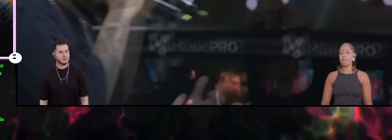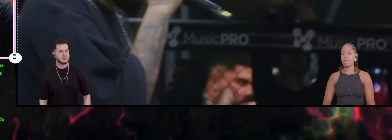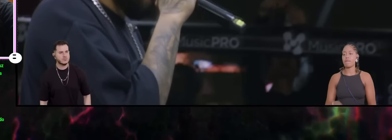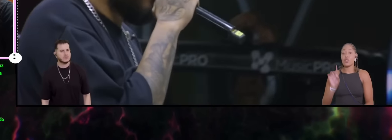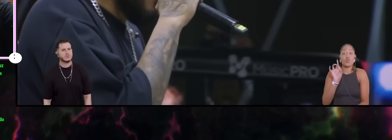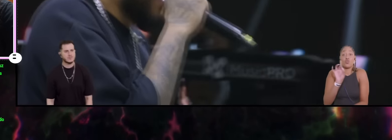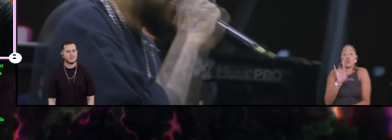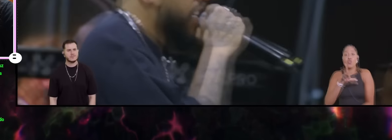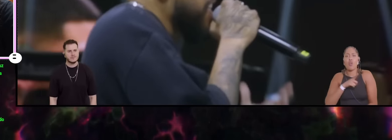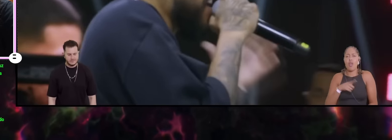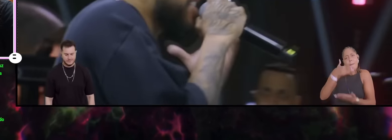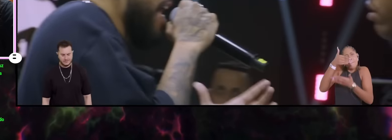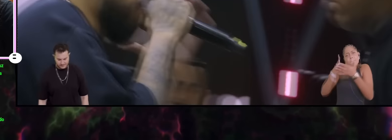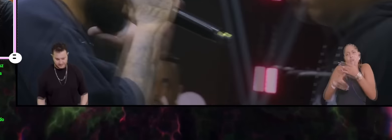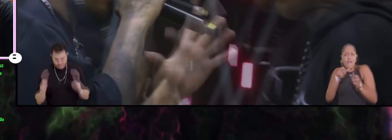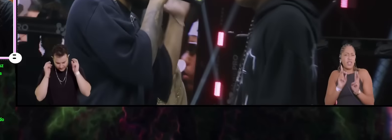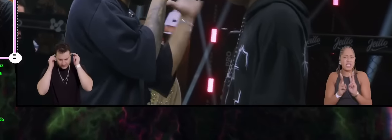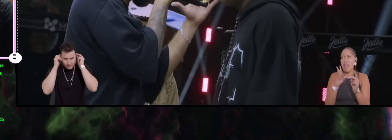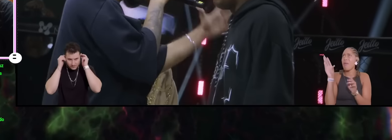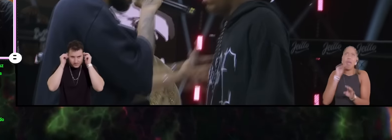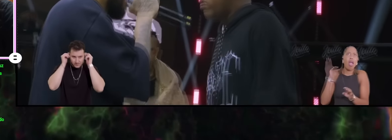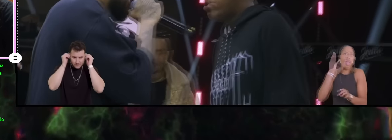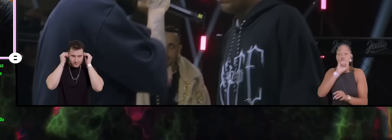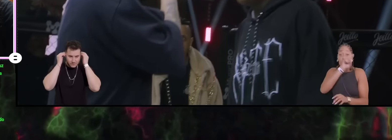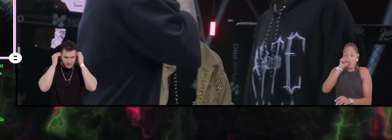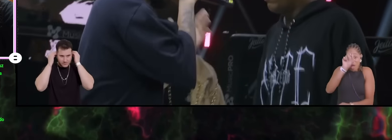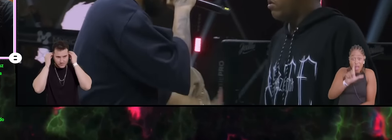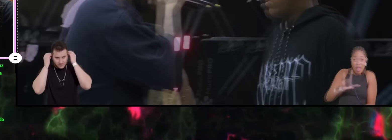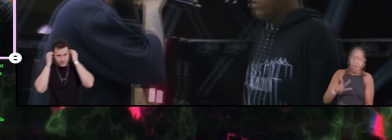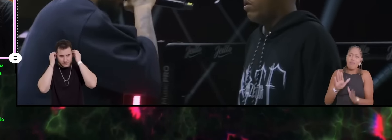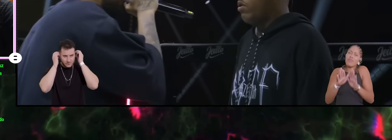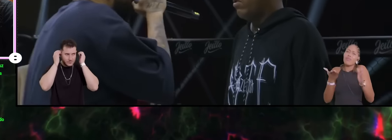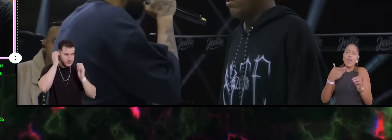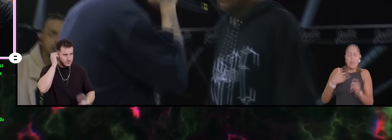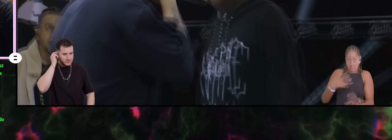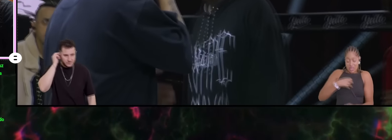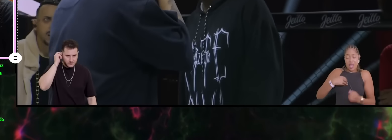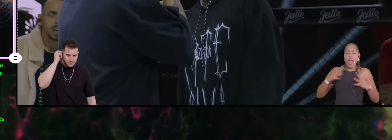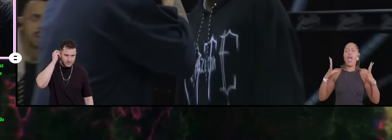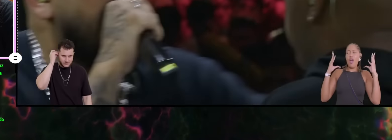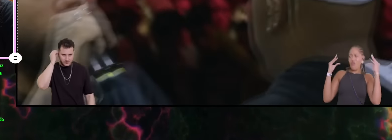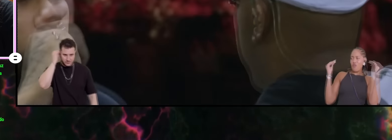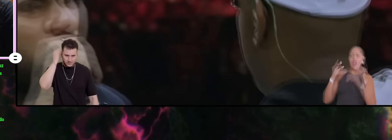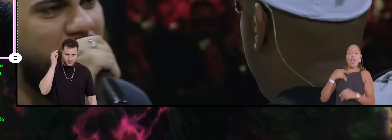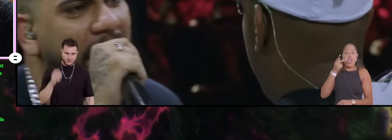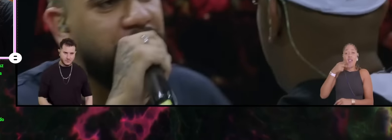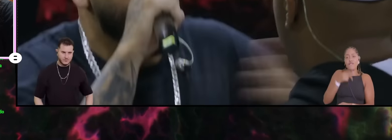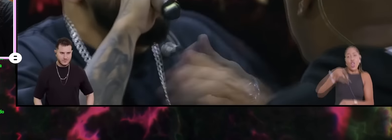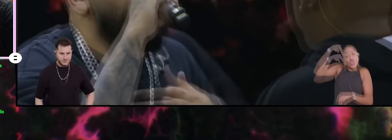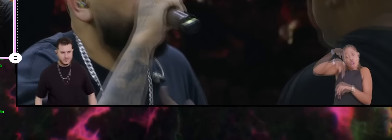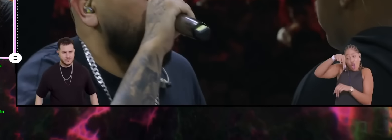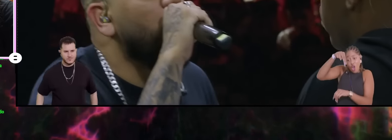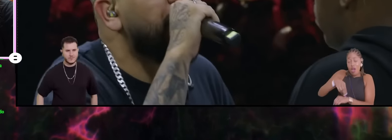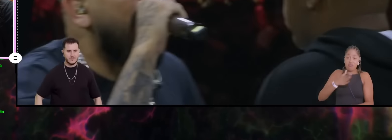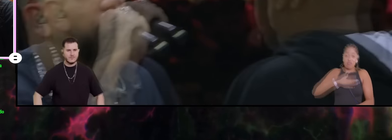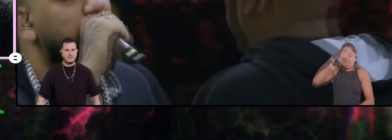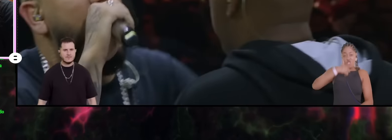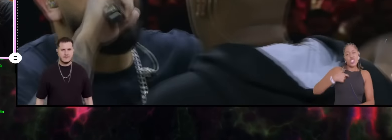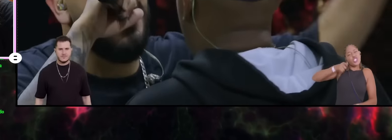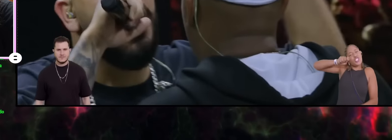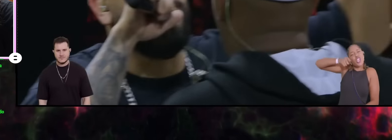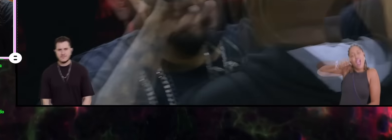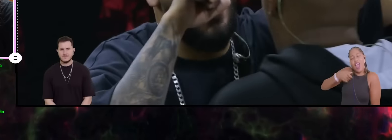Caralho. É só um teste, cê sempre fala Zona Leste. Então me sinto à vontade pra falar do Nordeste. Eu sou o